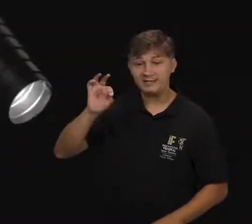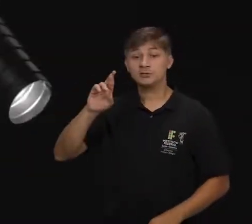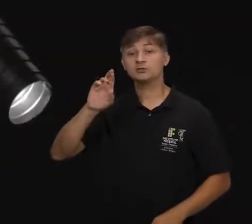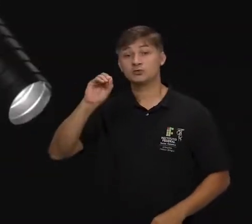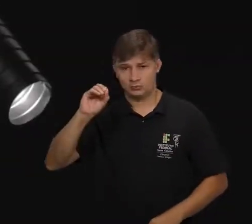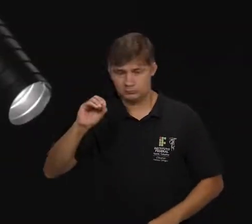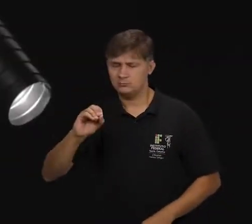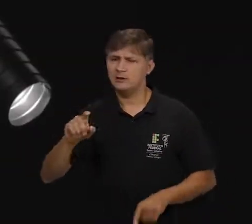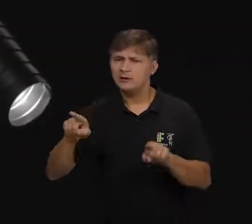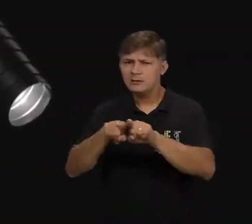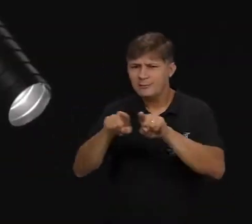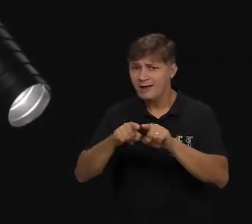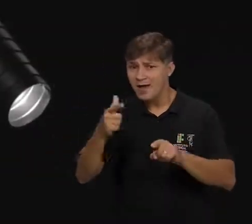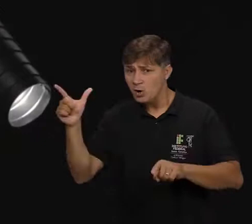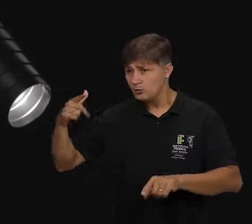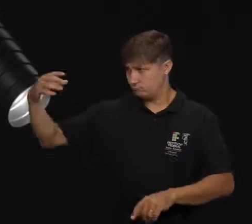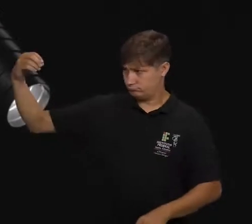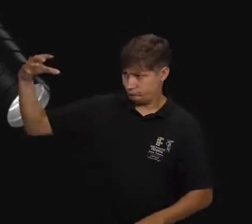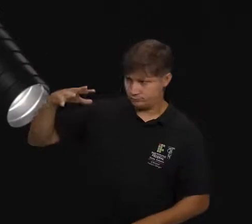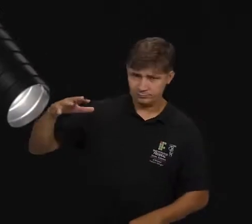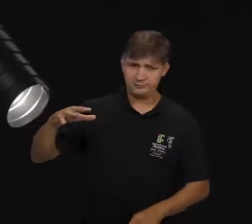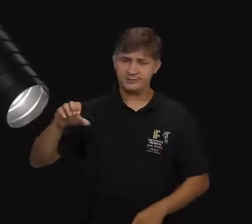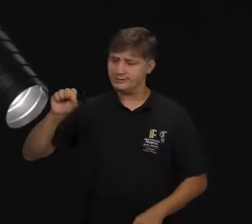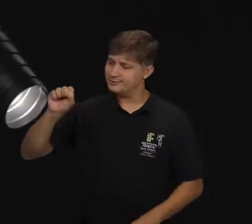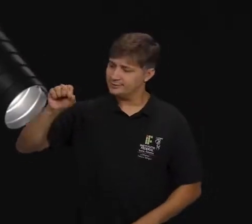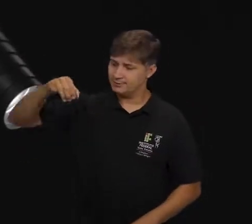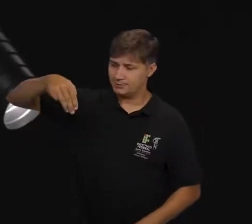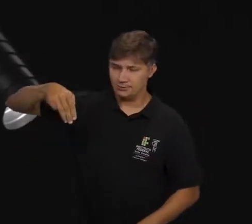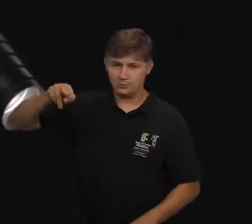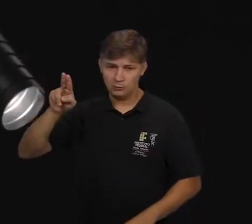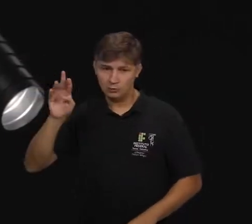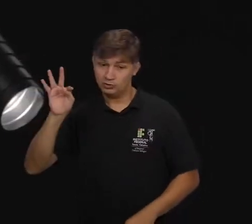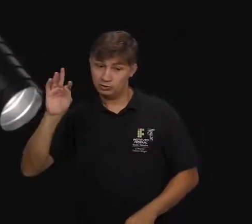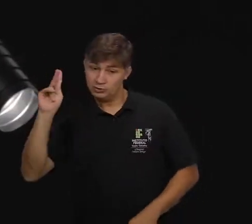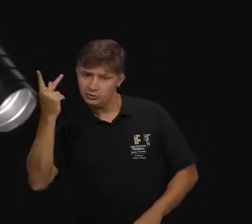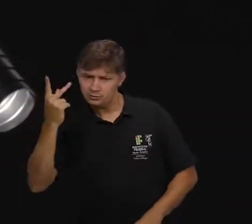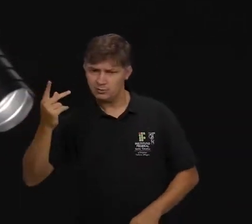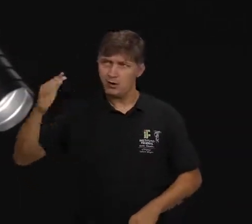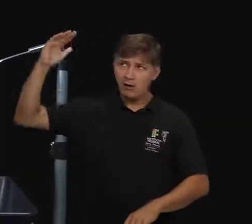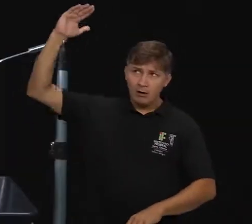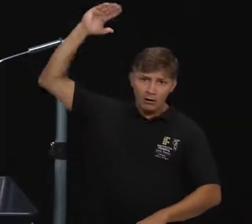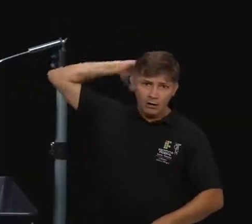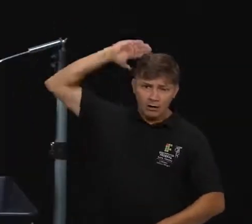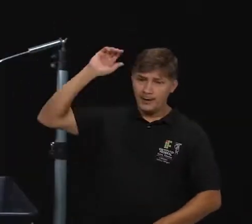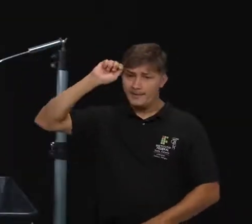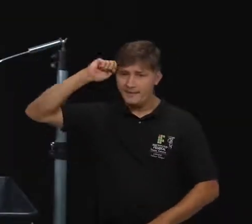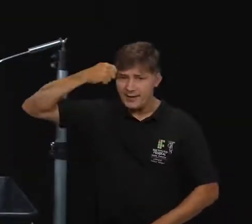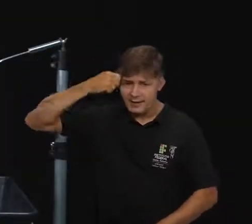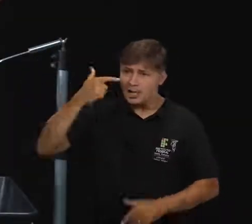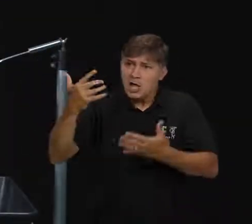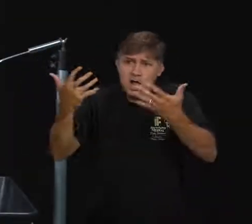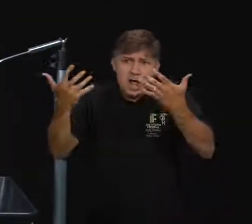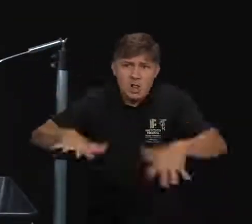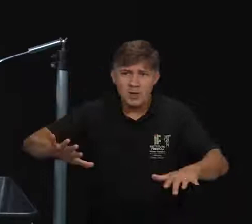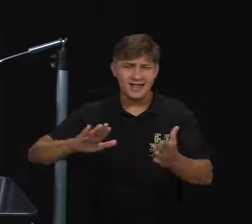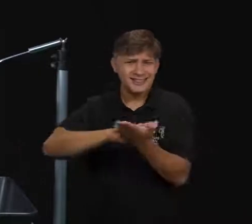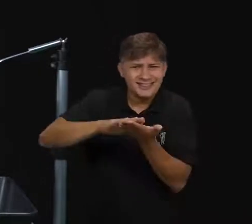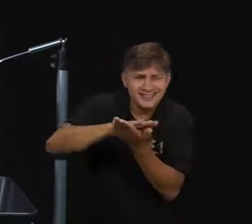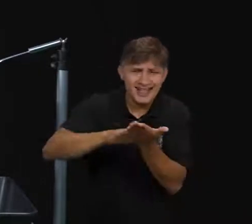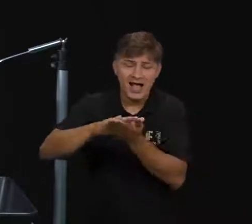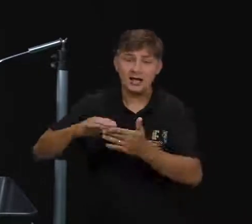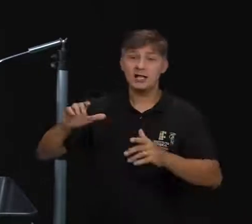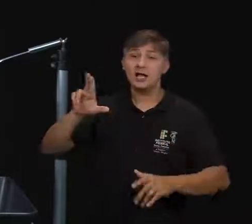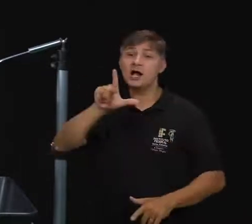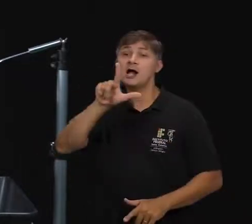fininho. Por que o snoot? Porque eu quero combinar. O leite é bem branquinho e o fundo é preto. E eu não quero que vaze nenhuma luz